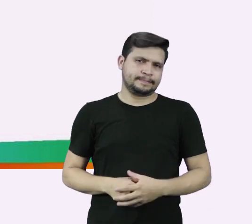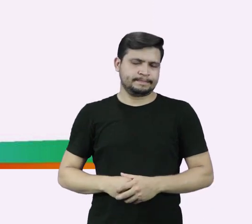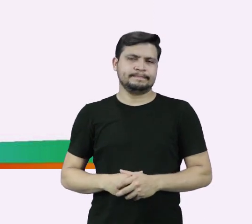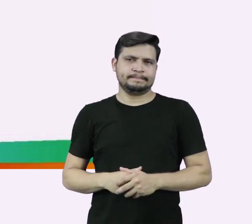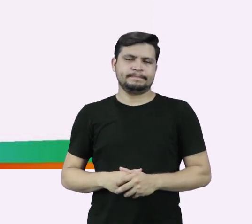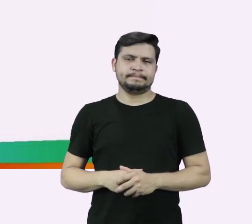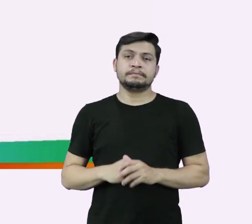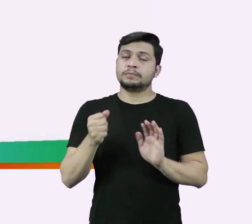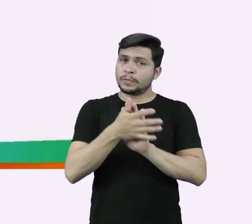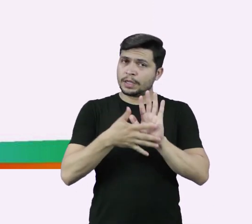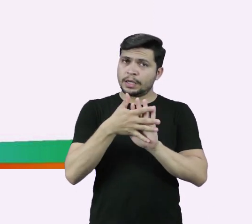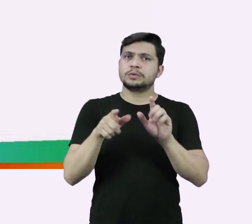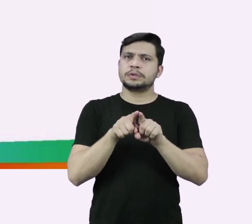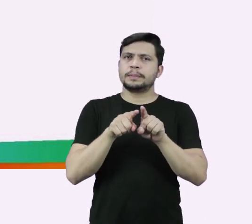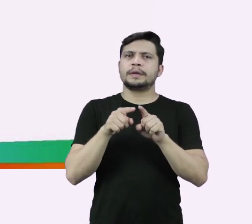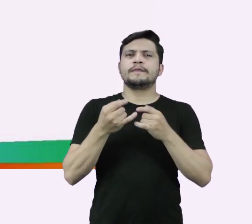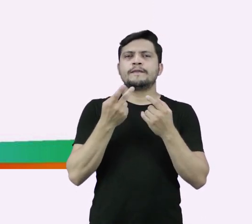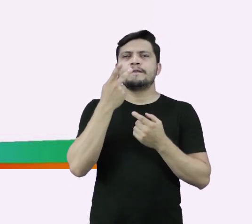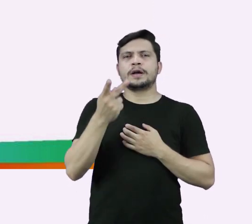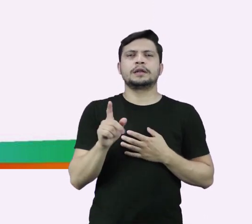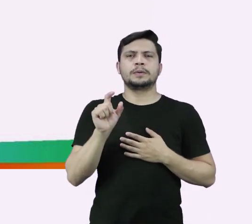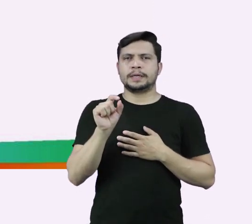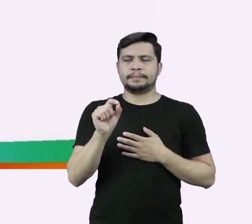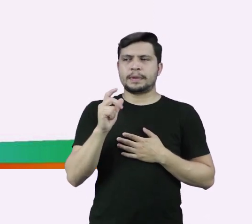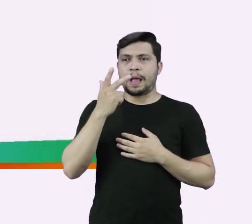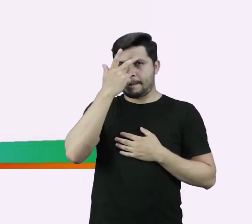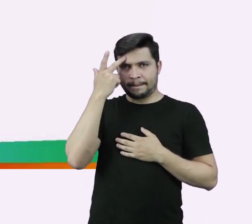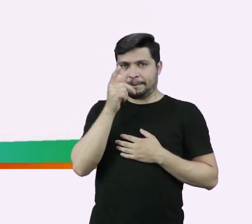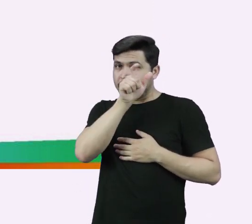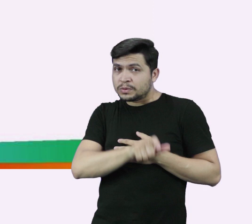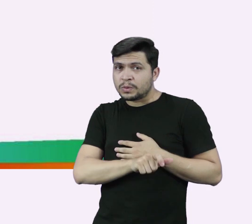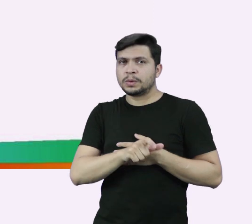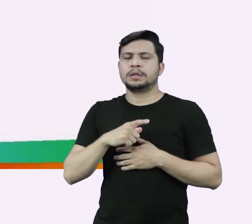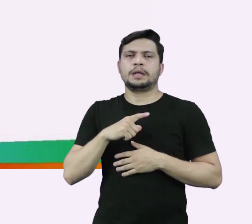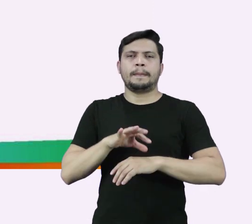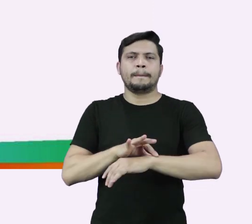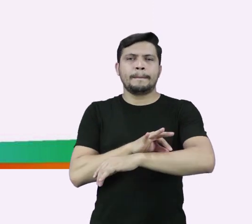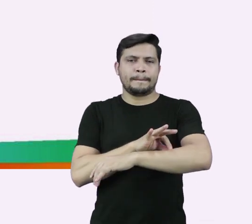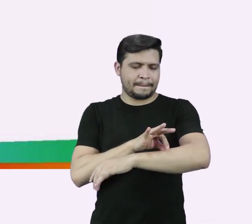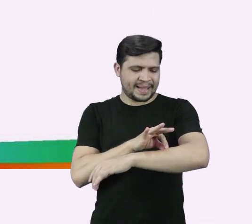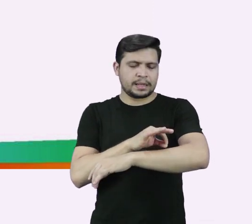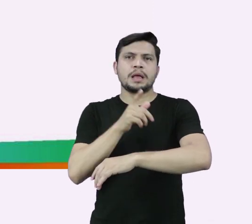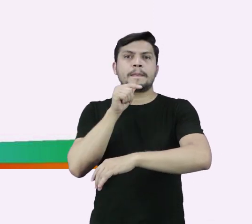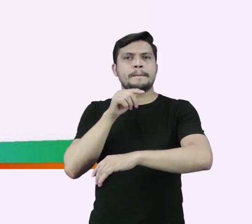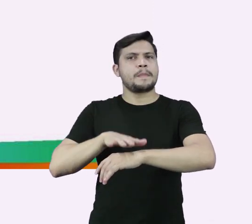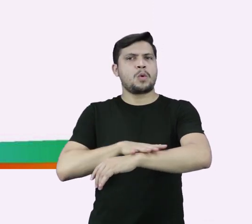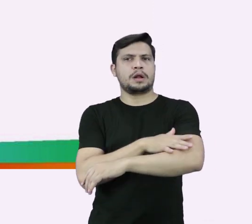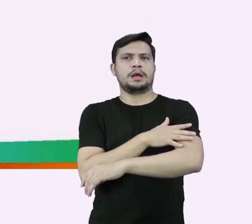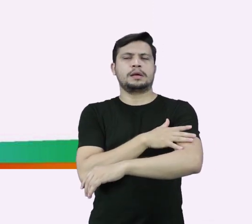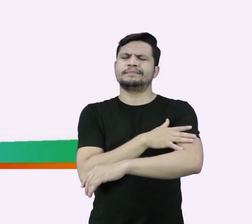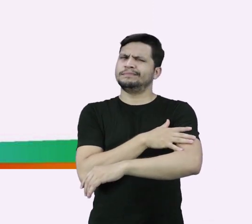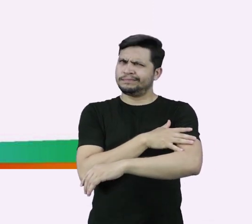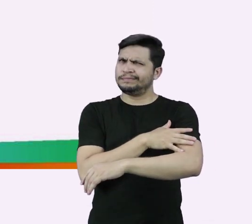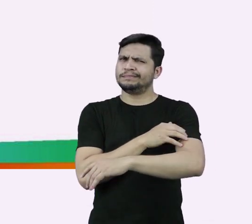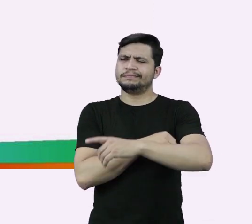do nosso texto aqui é que o indivíduo está com a pele molhada. Bom, se ele está com a pele molhada, eu vou